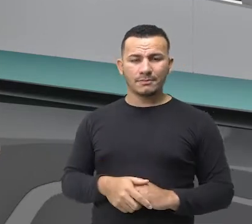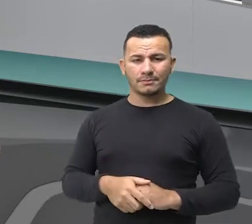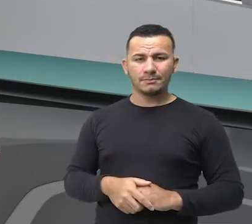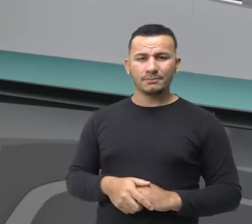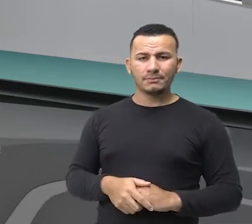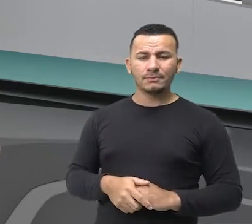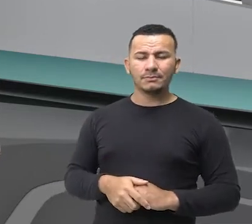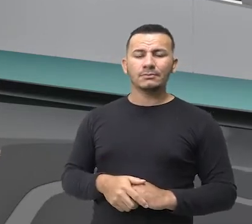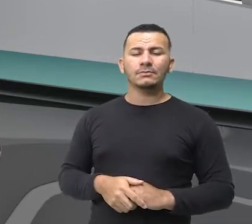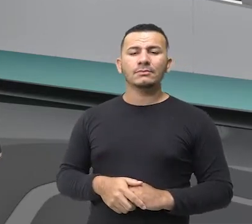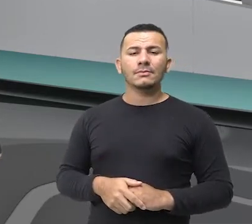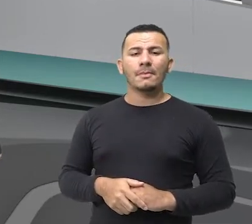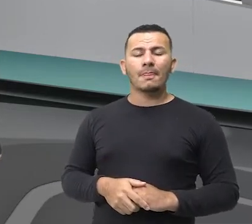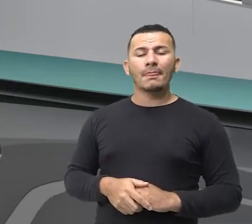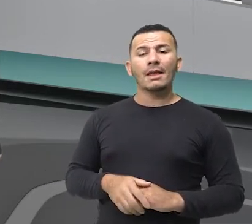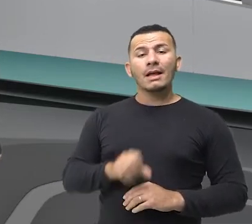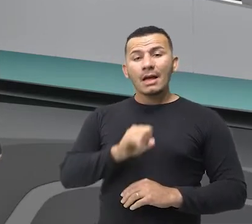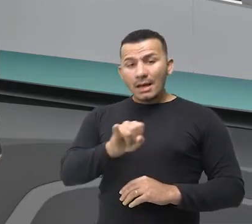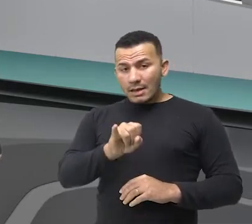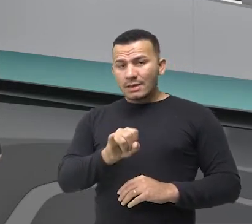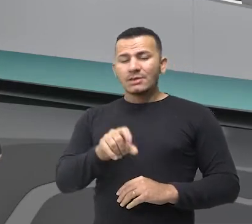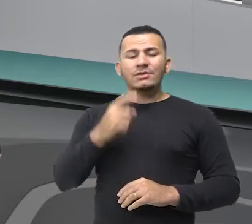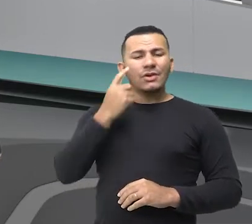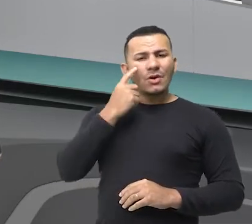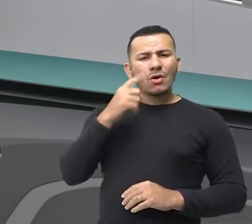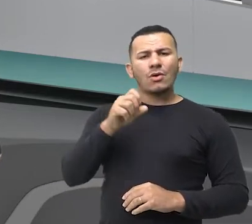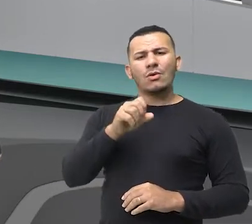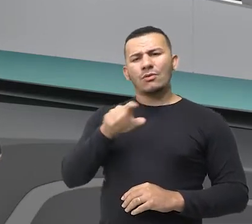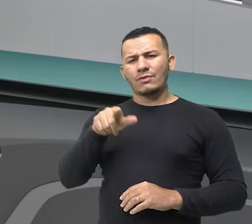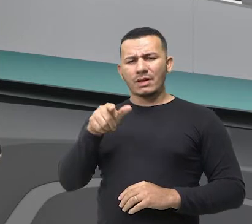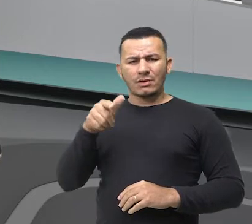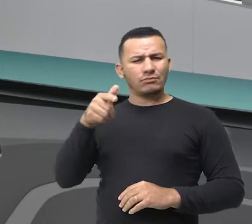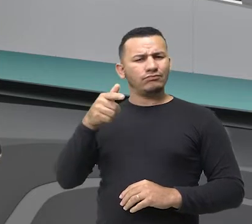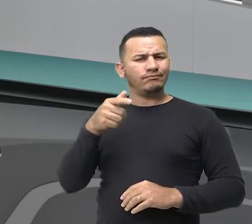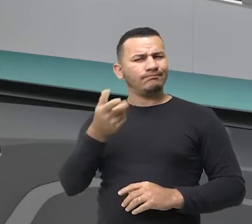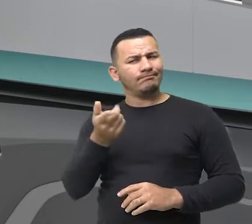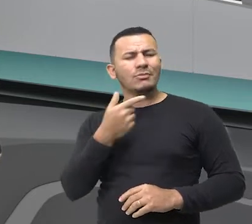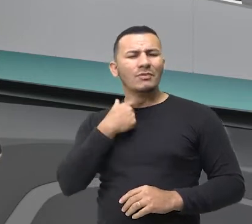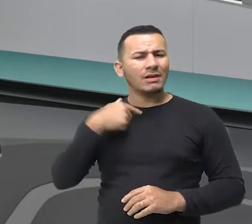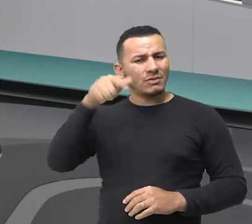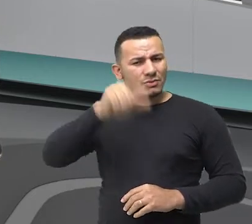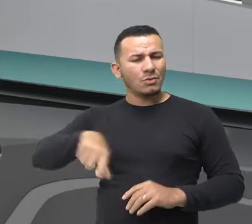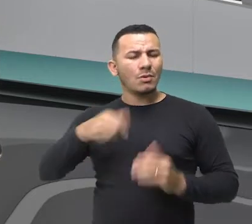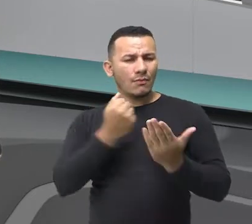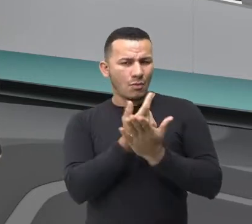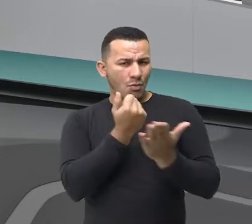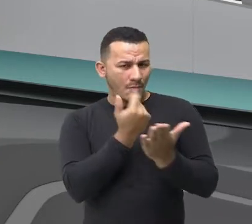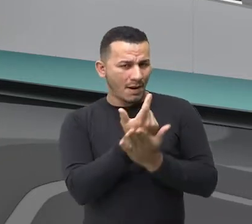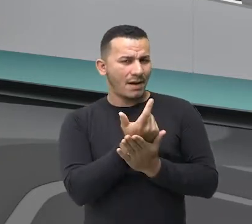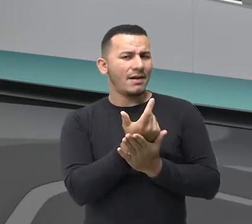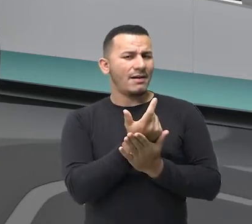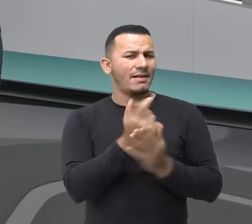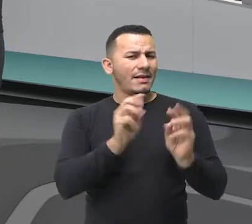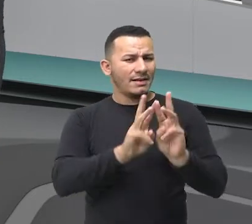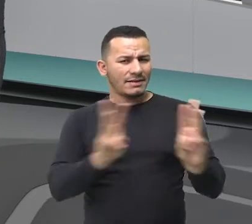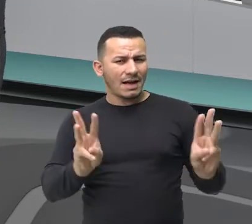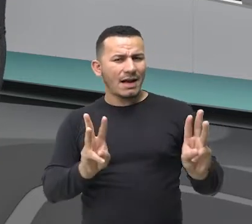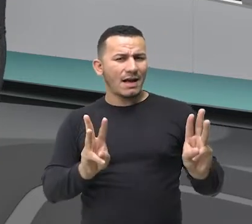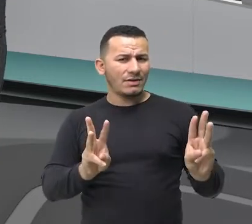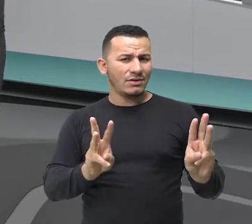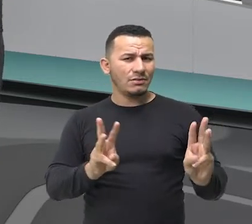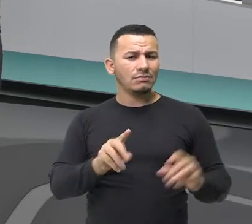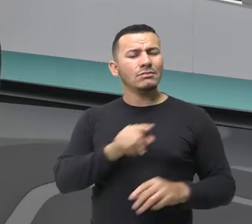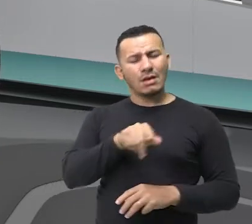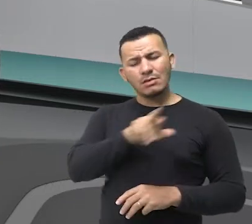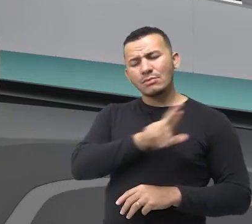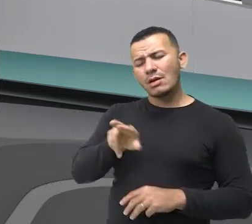que aqui a gente também tem Voltaria a fazer negócio ou seja com aquela empresa que enviou o produto errado Observe que a pessoa